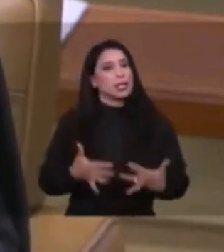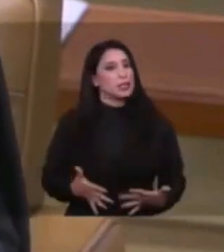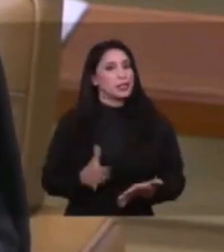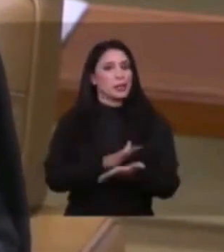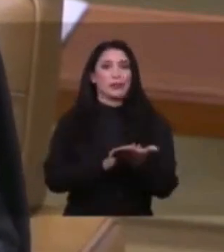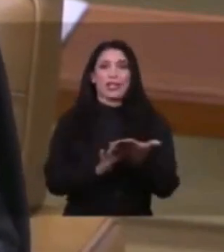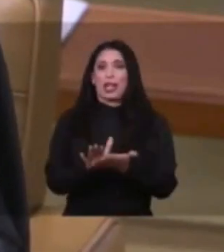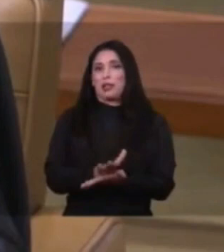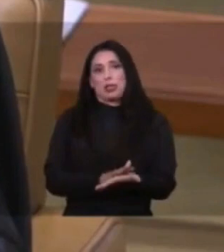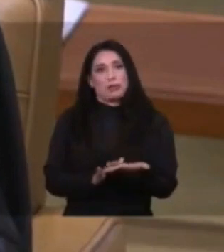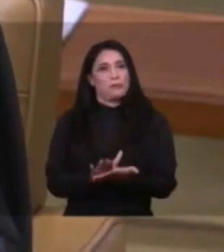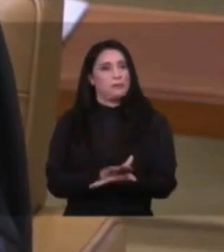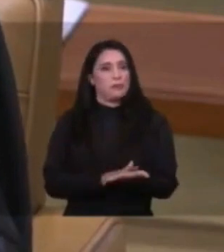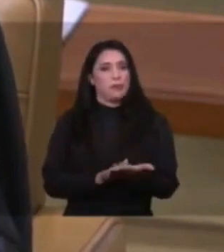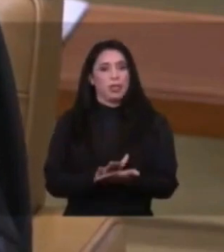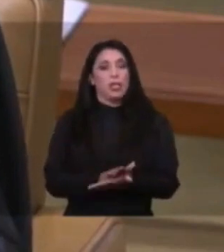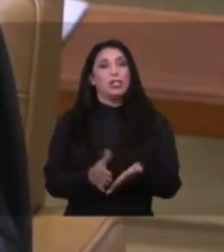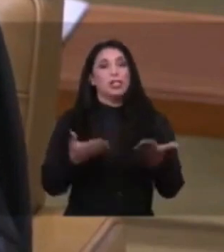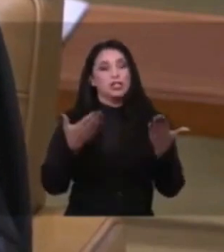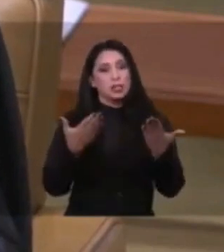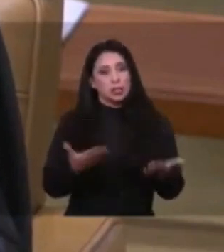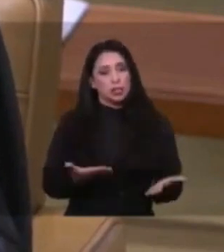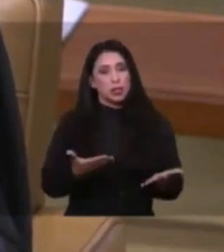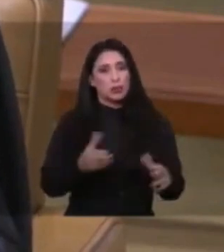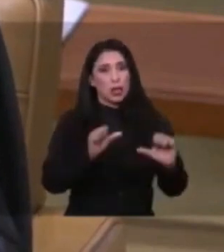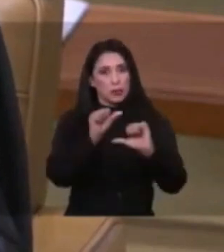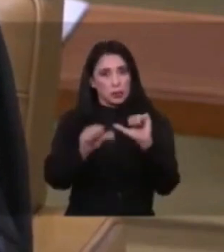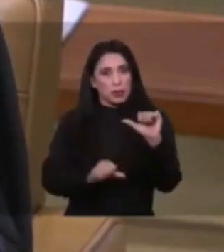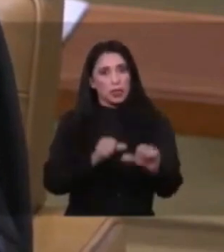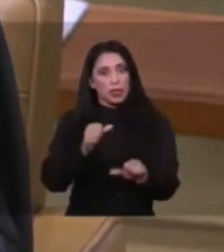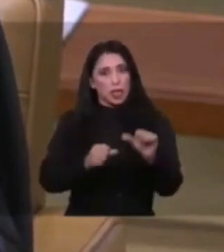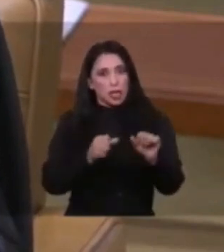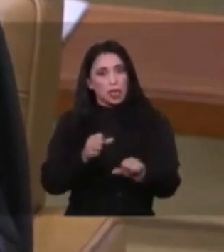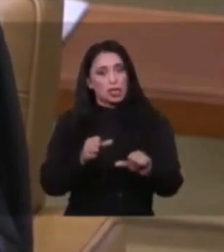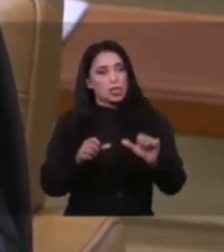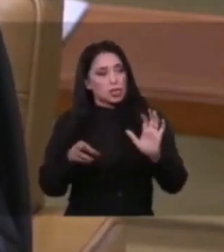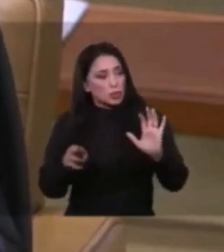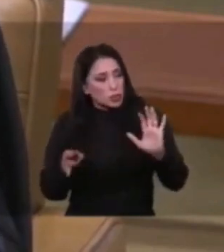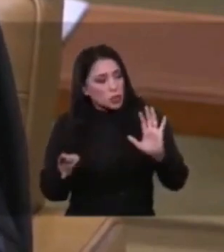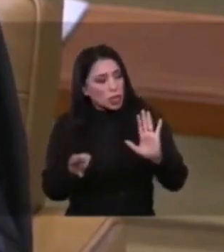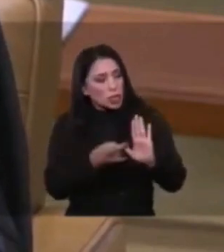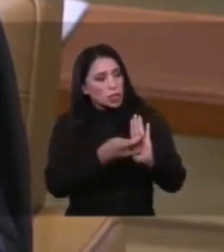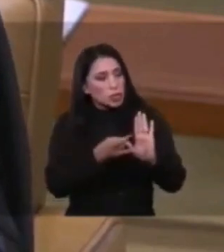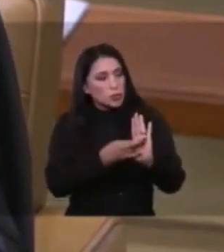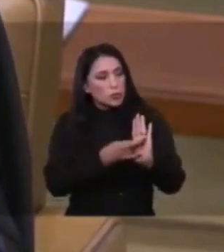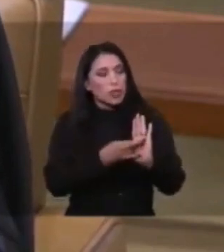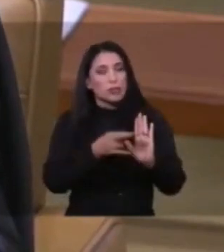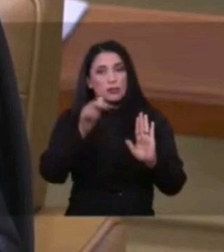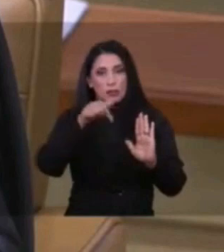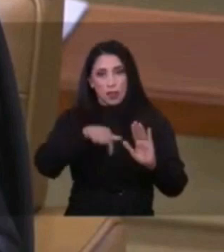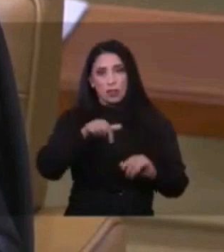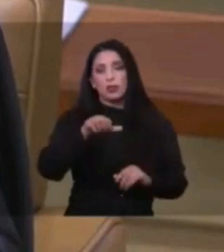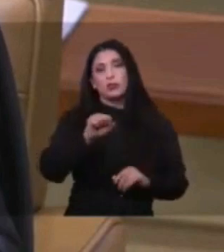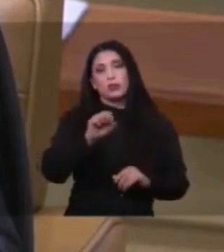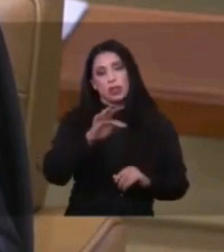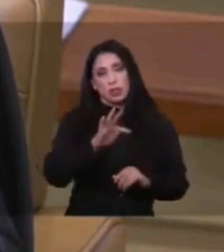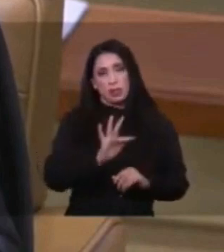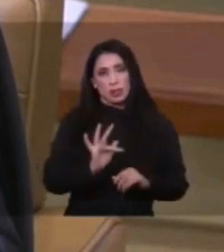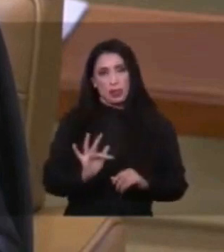plausível, notadamente em face das alterações regimentais realizadas por este tribunal.